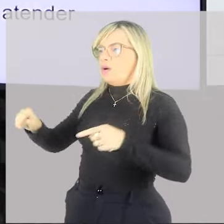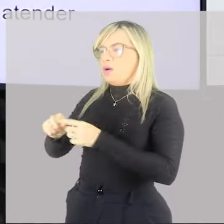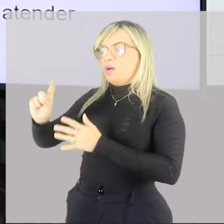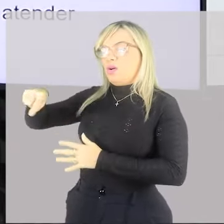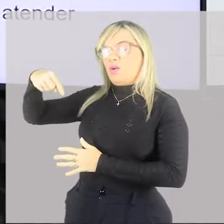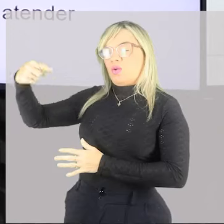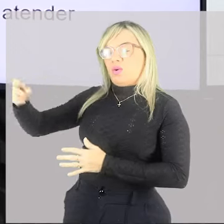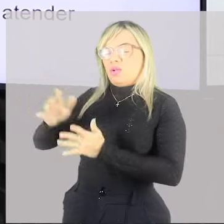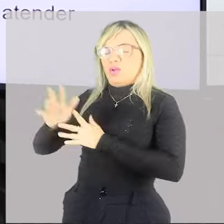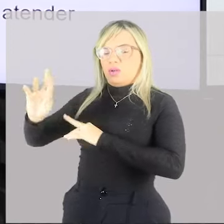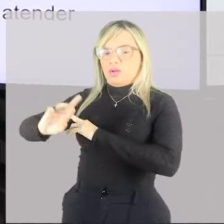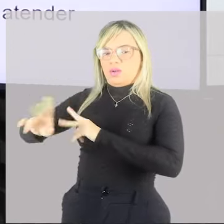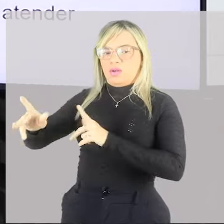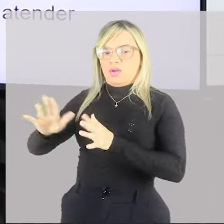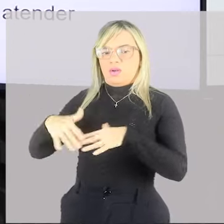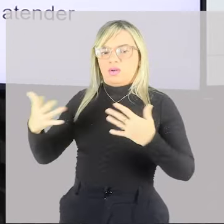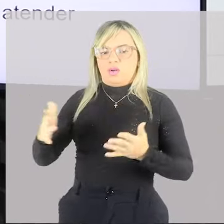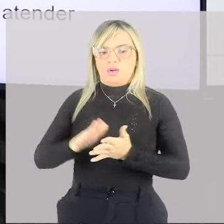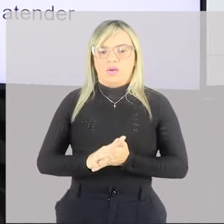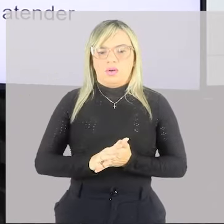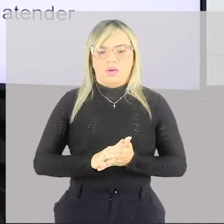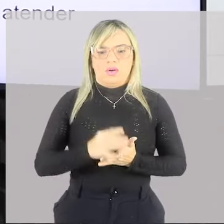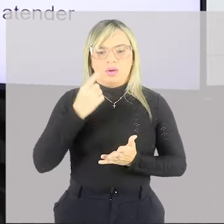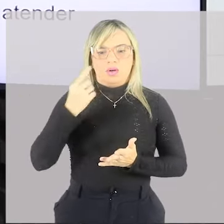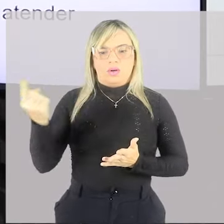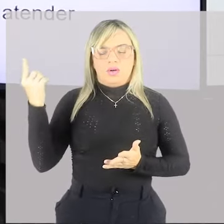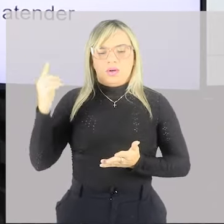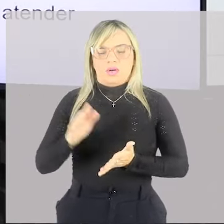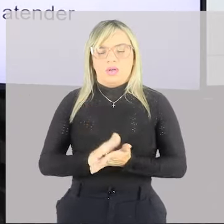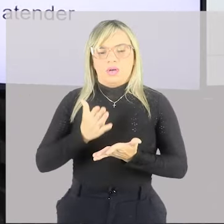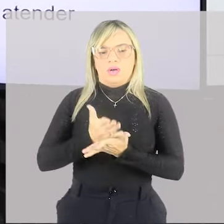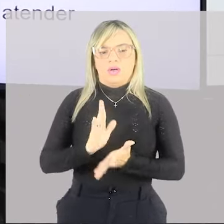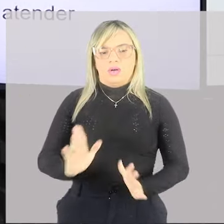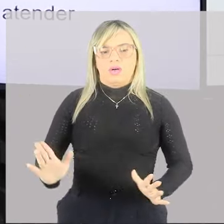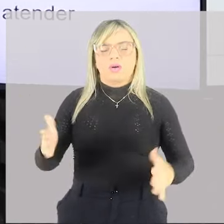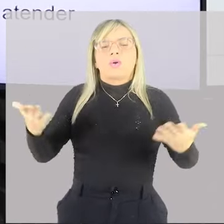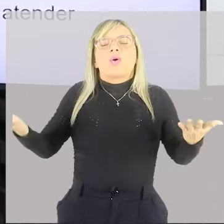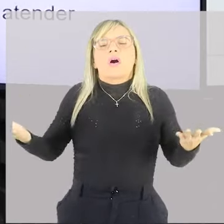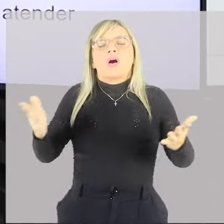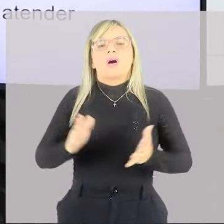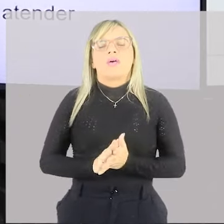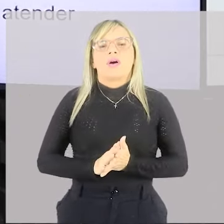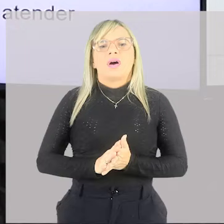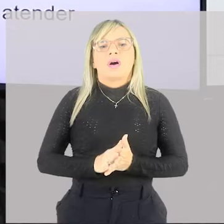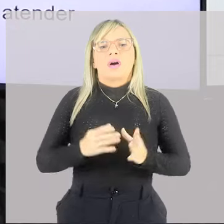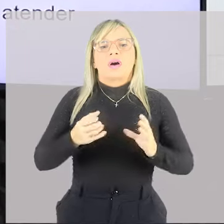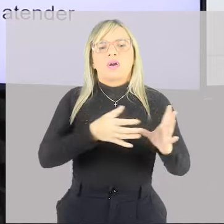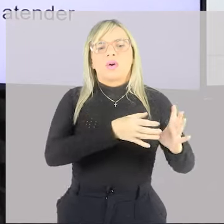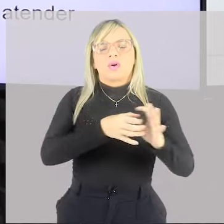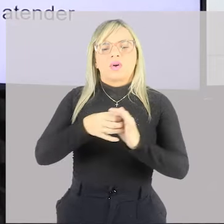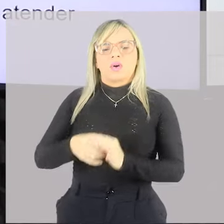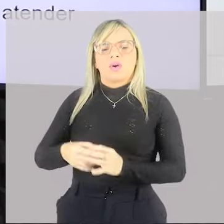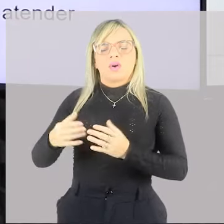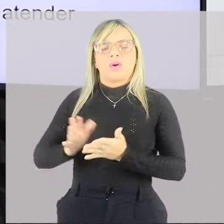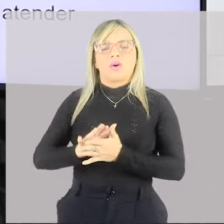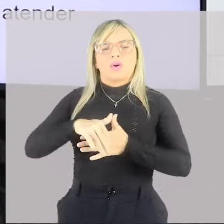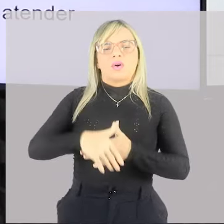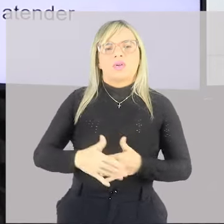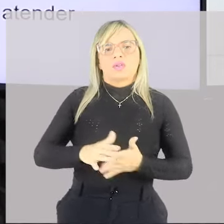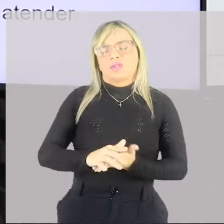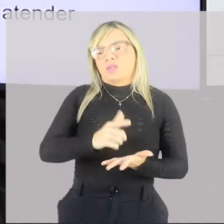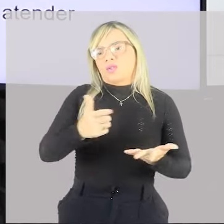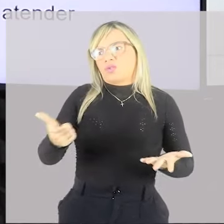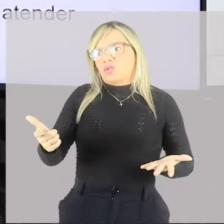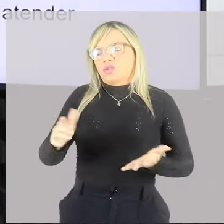inovação na técnica de pintura rompendo com modelos estabelecidos Mas quais eram os modelos estabelecidos na pré-história tinham antes não existiam nem